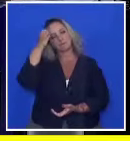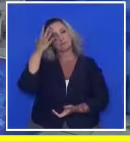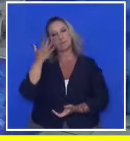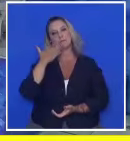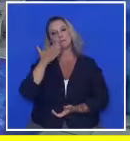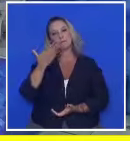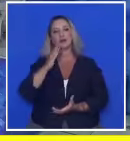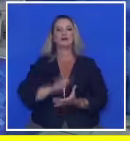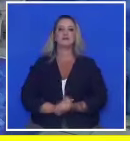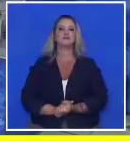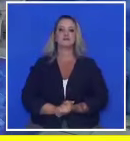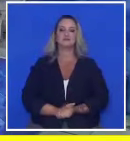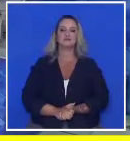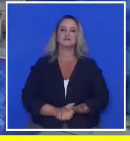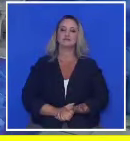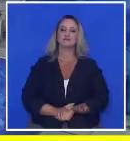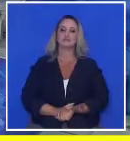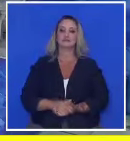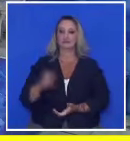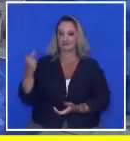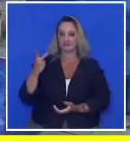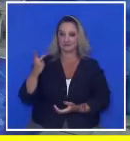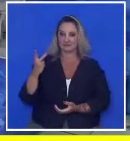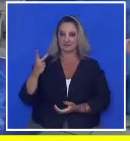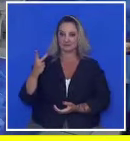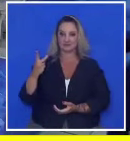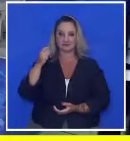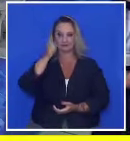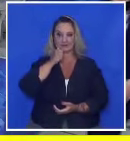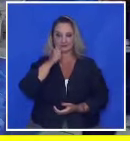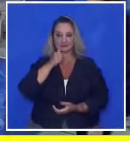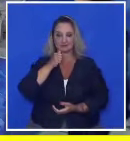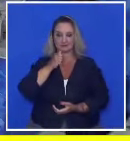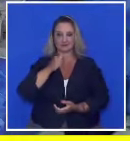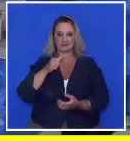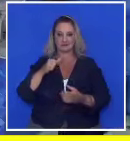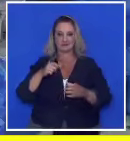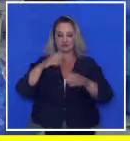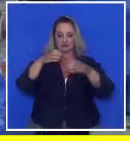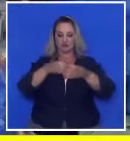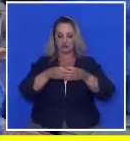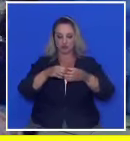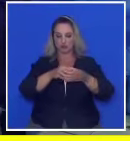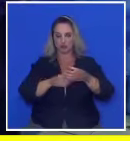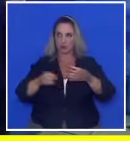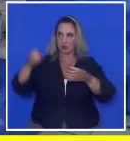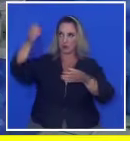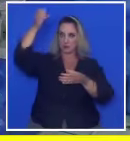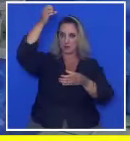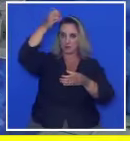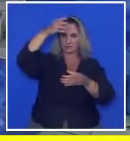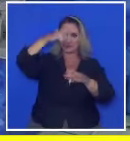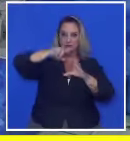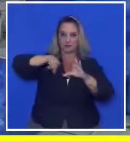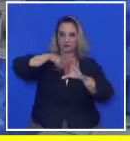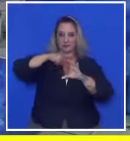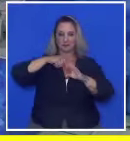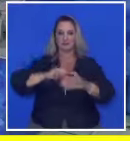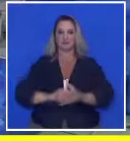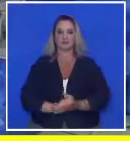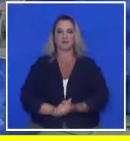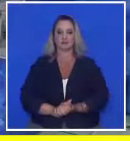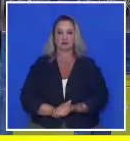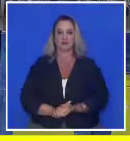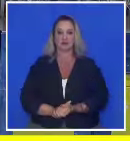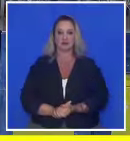obrigado. Agora a Graziella e a Priscila realizarão o recarregamento do suporte do globo